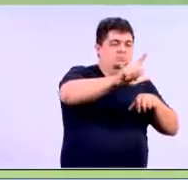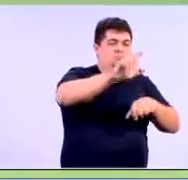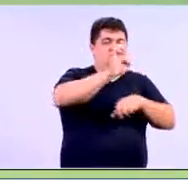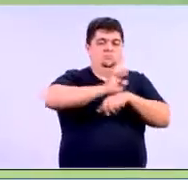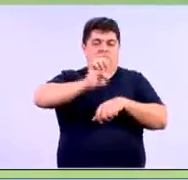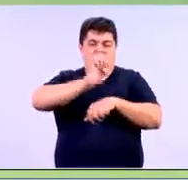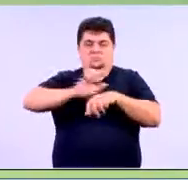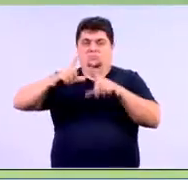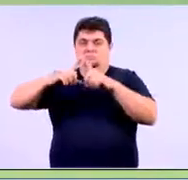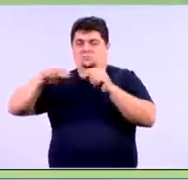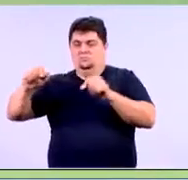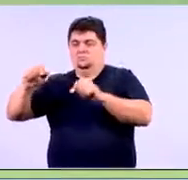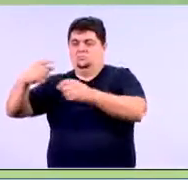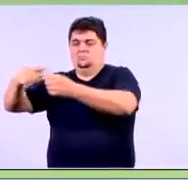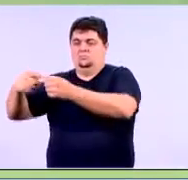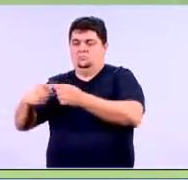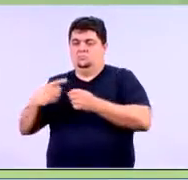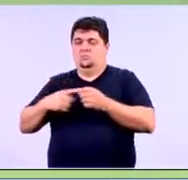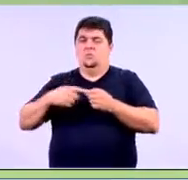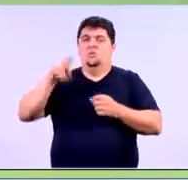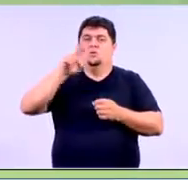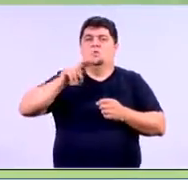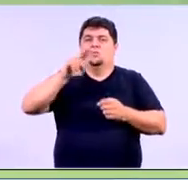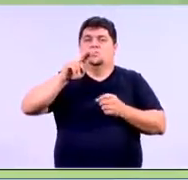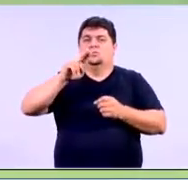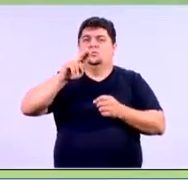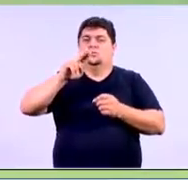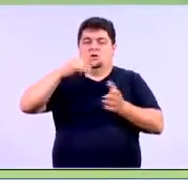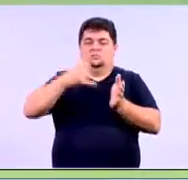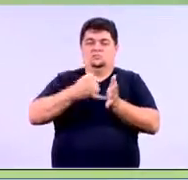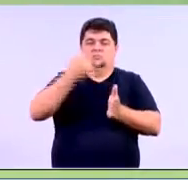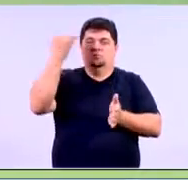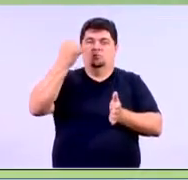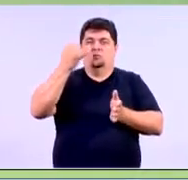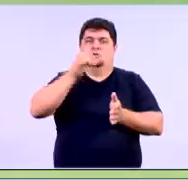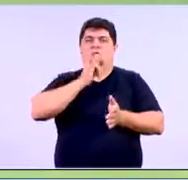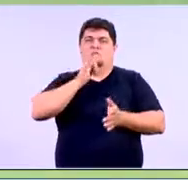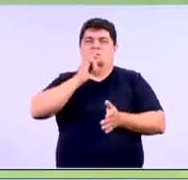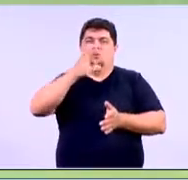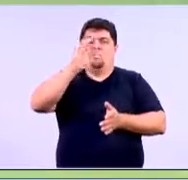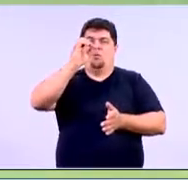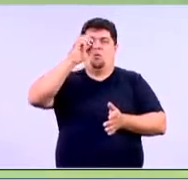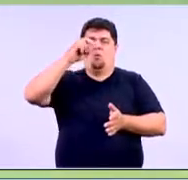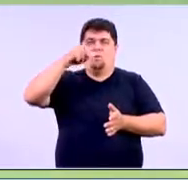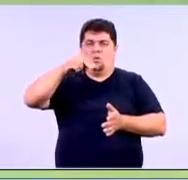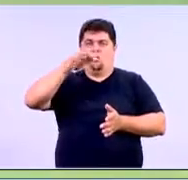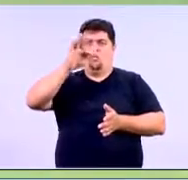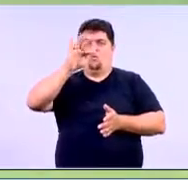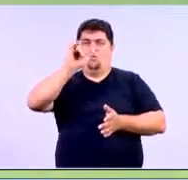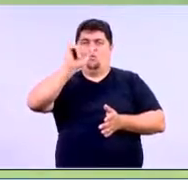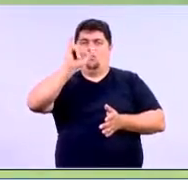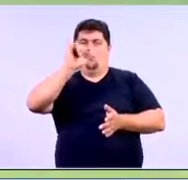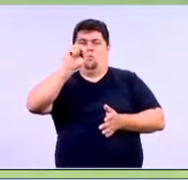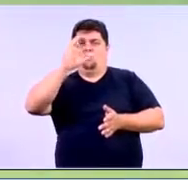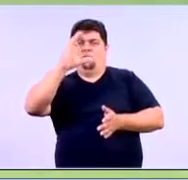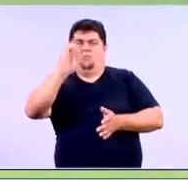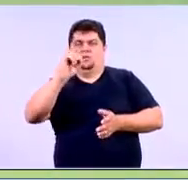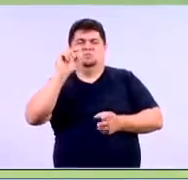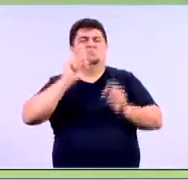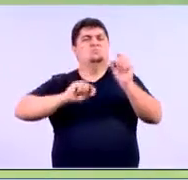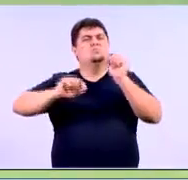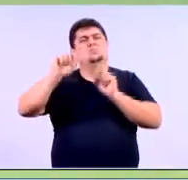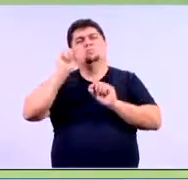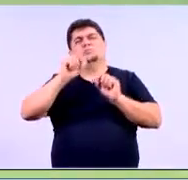municípios utilizar tributo com efeito de confisco. Pois bem, o que seria,